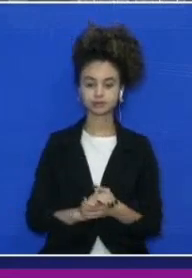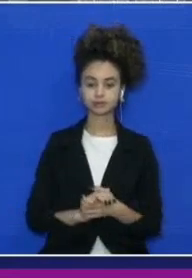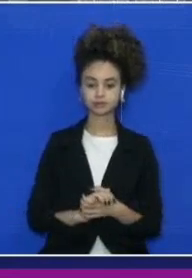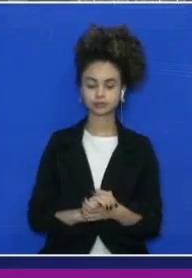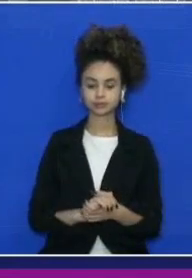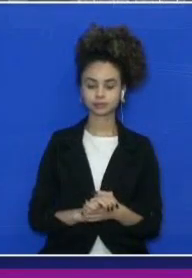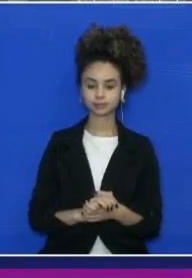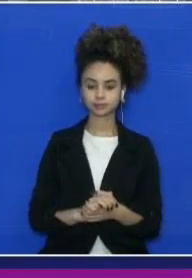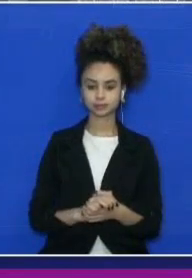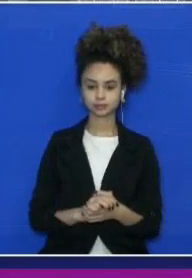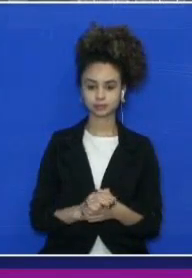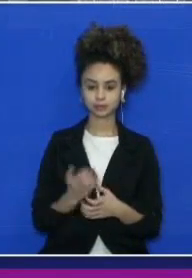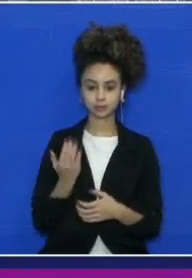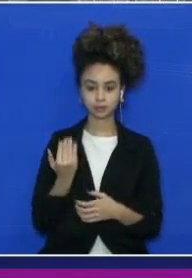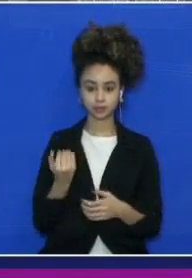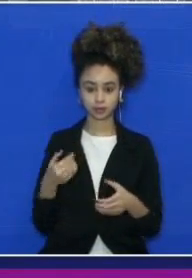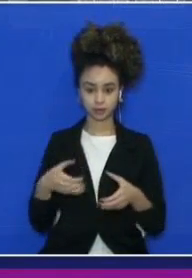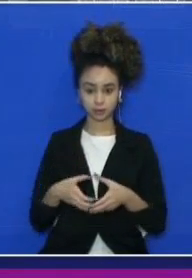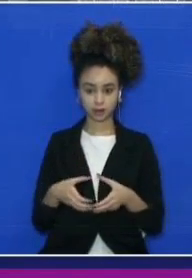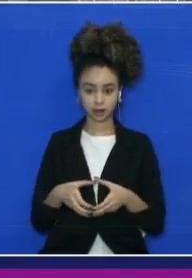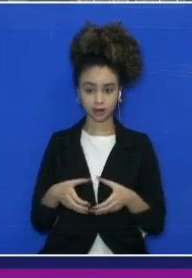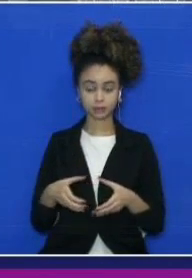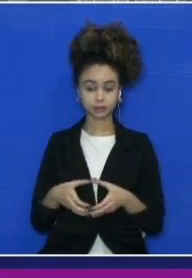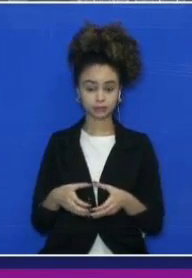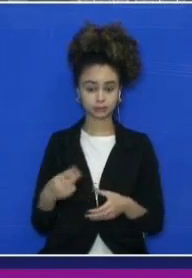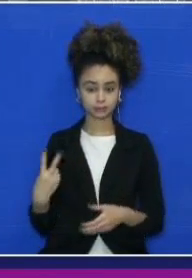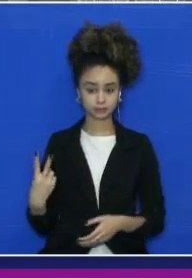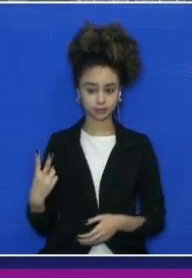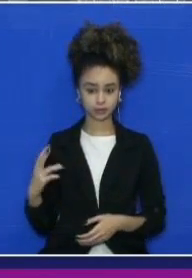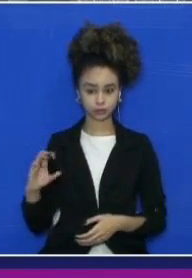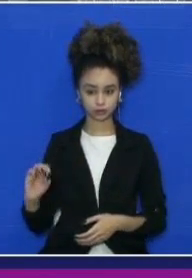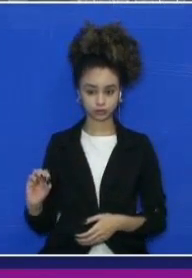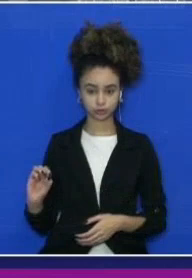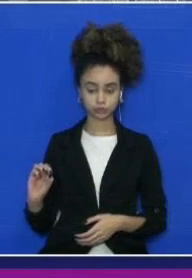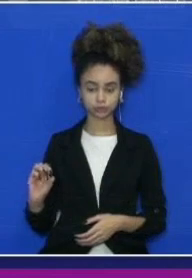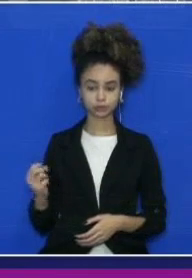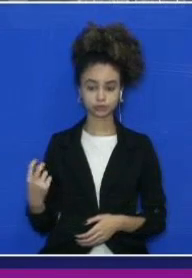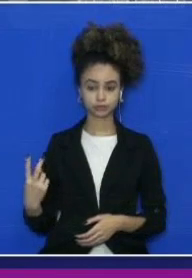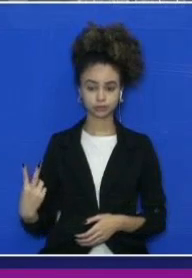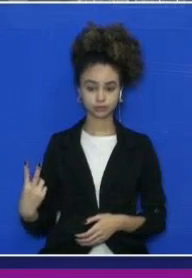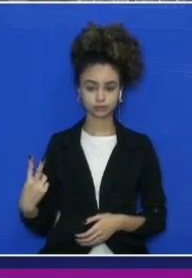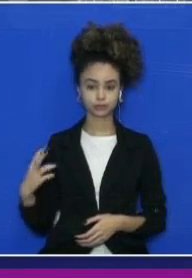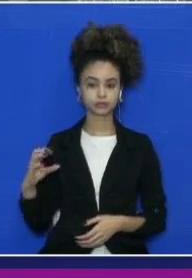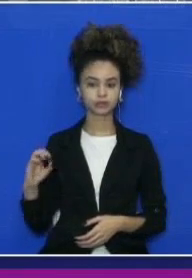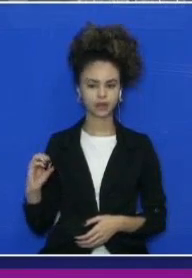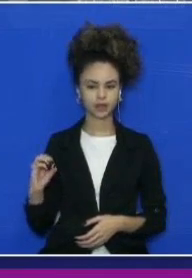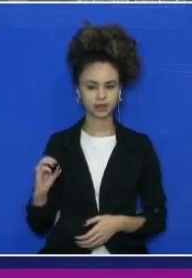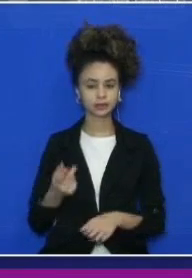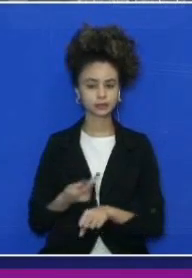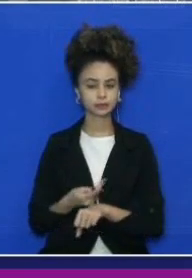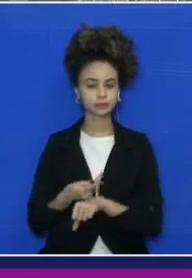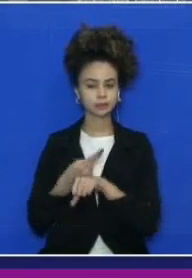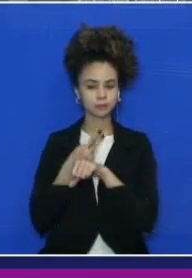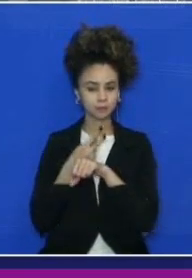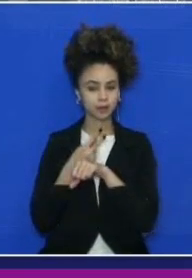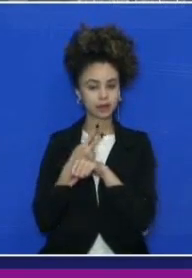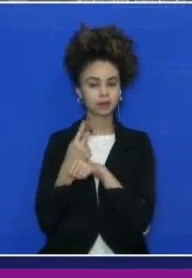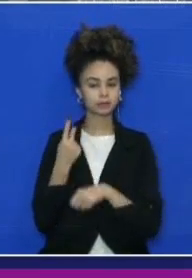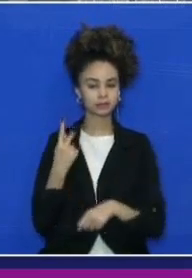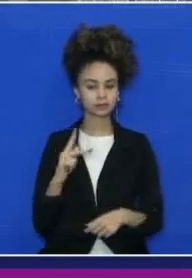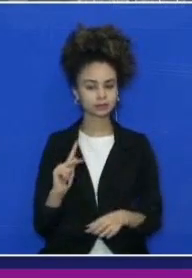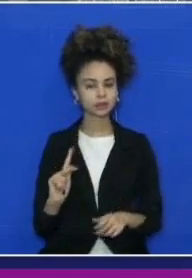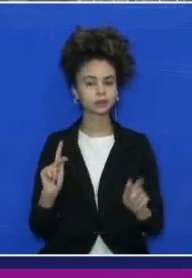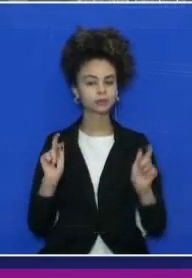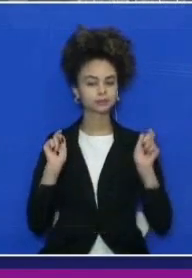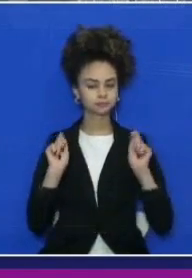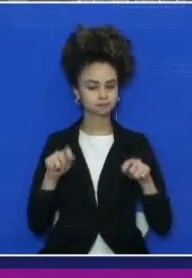Vem chegando mais um número, bola 20, número 20. Esse prêmio pode sair para você, fica aí na